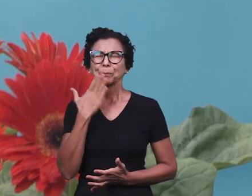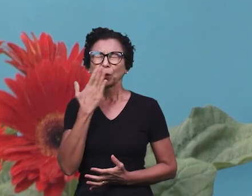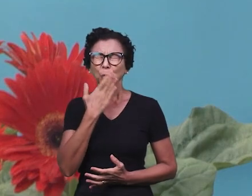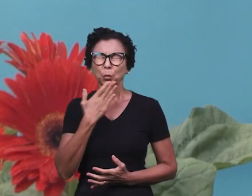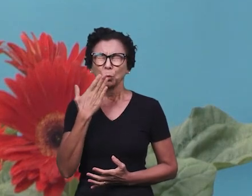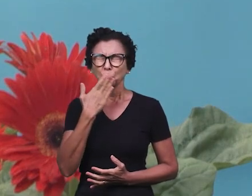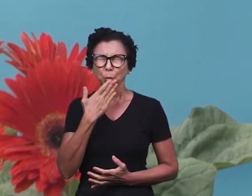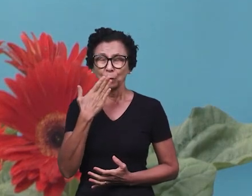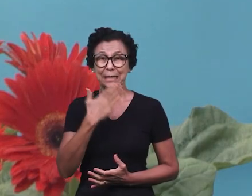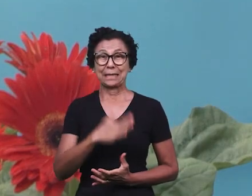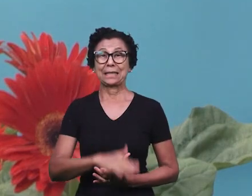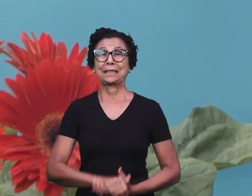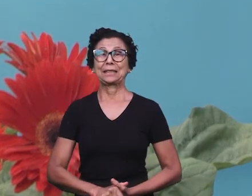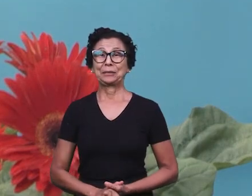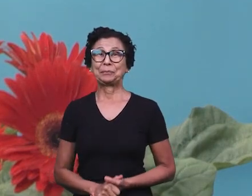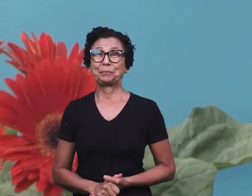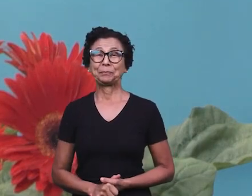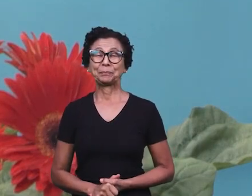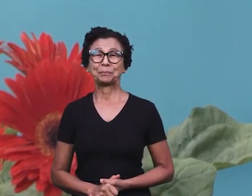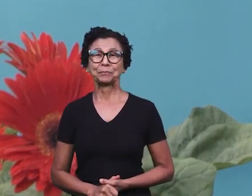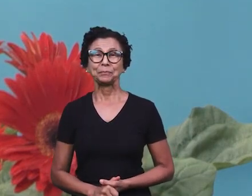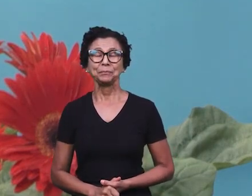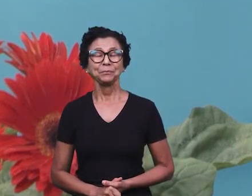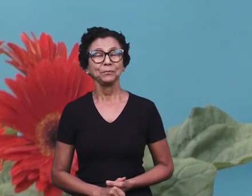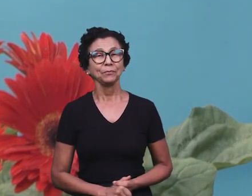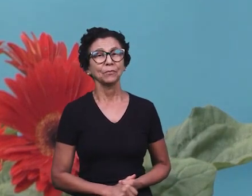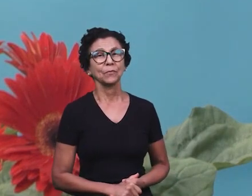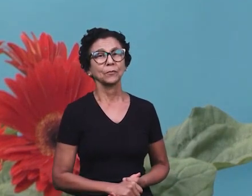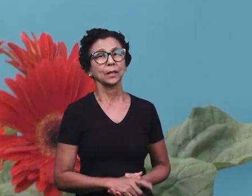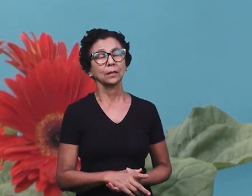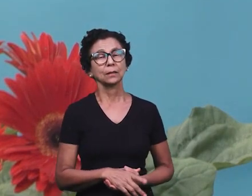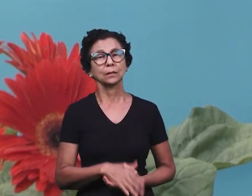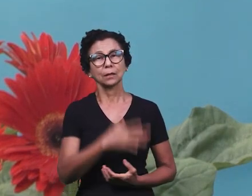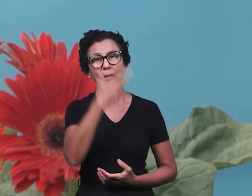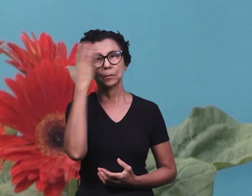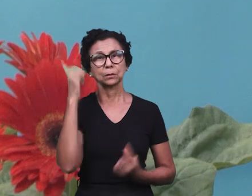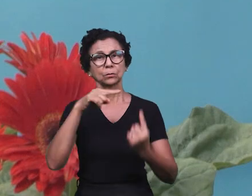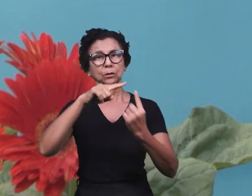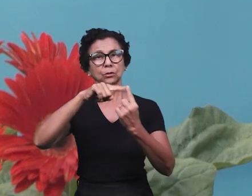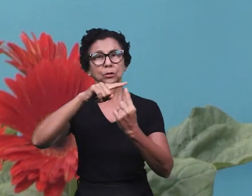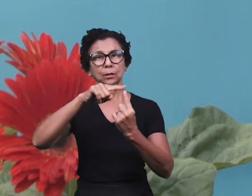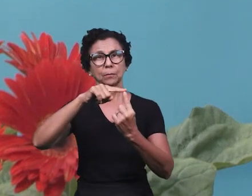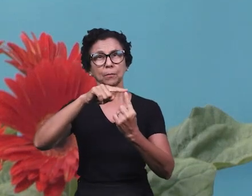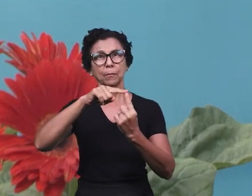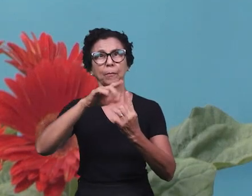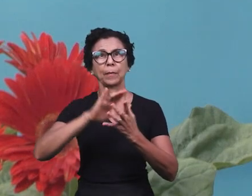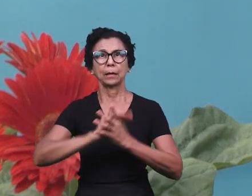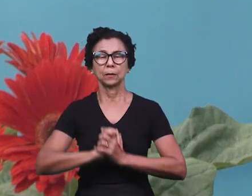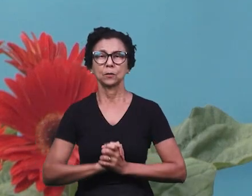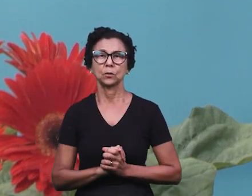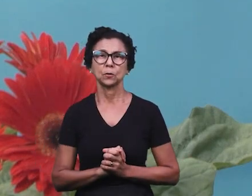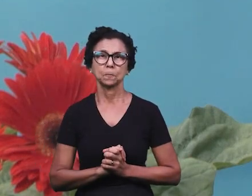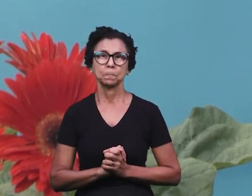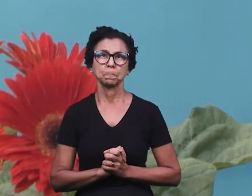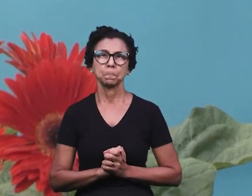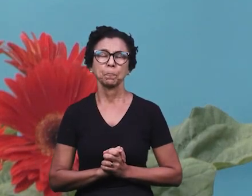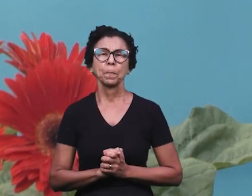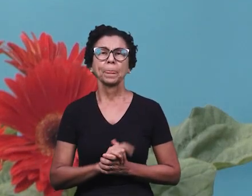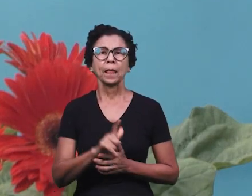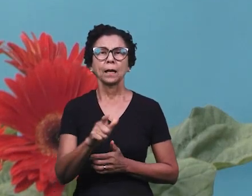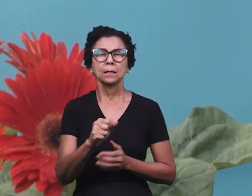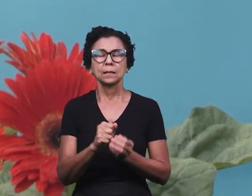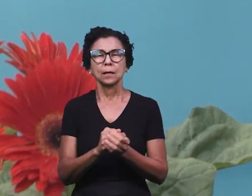fruta engana a gente um pouquinho, né? A fruta para o diabético, ela tem que ser palatável como o abacate. O abacate é